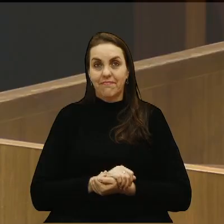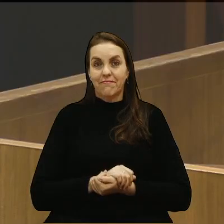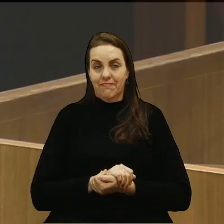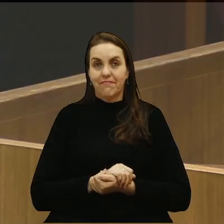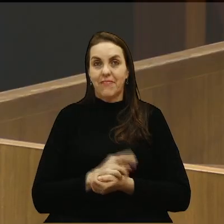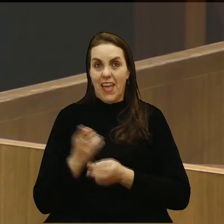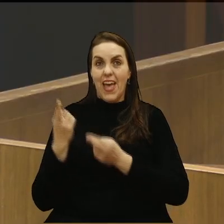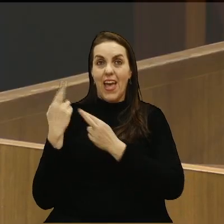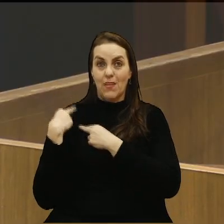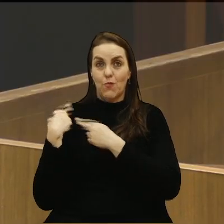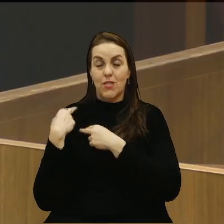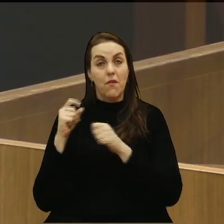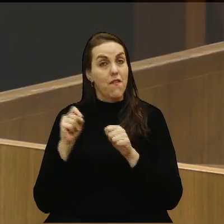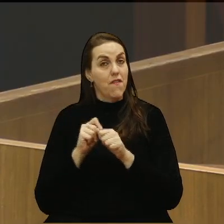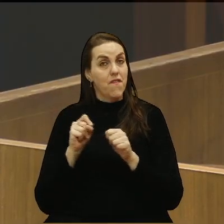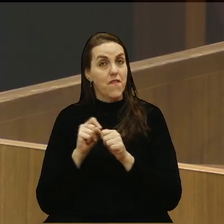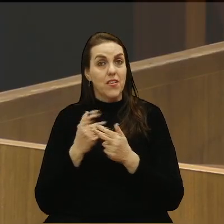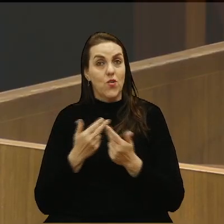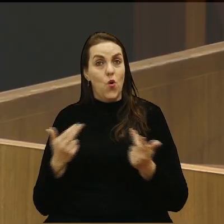Responsabilização pelo seu ato.